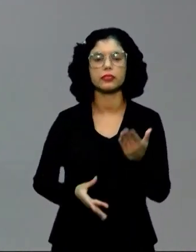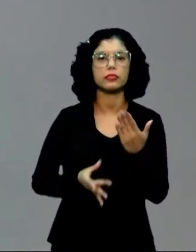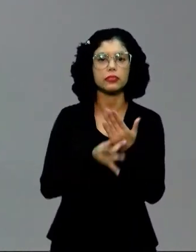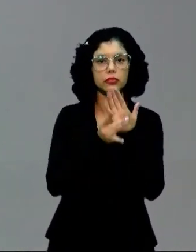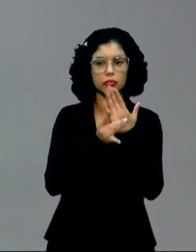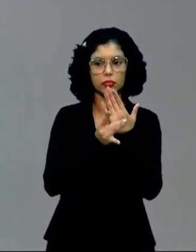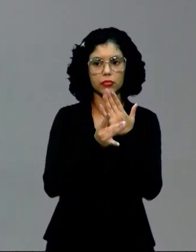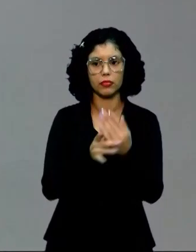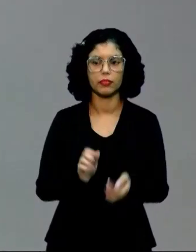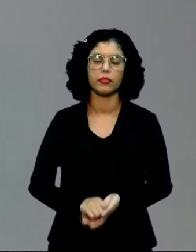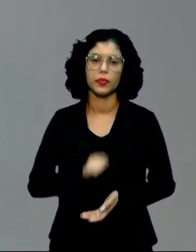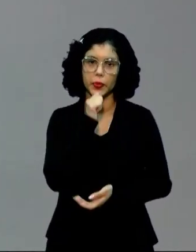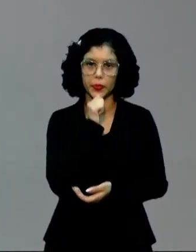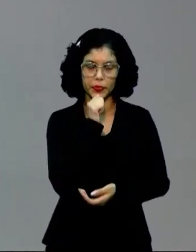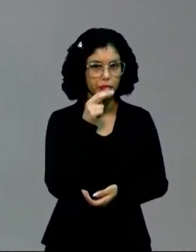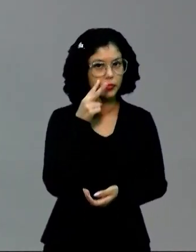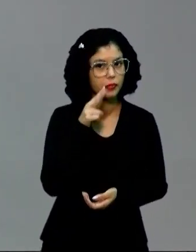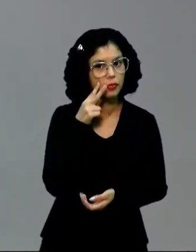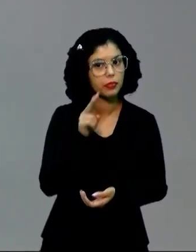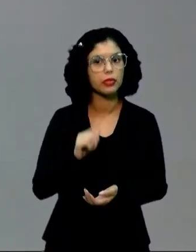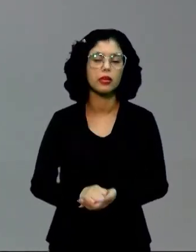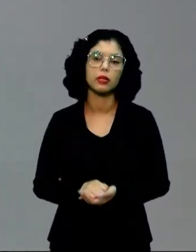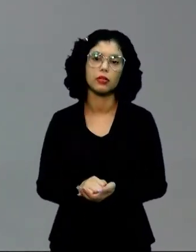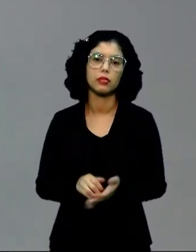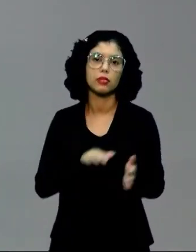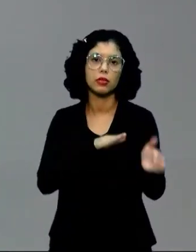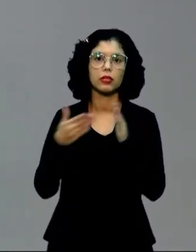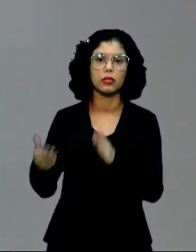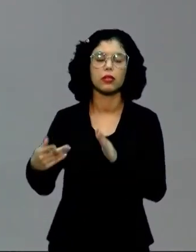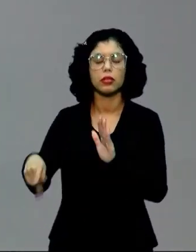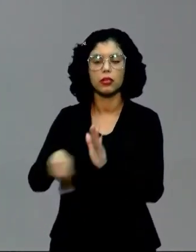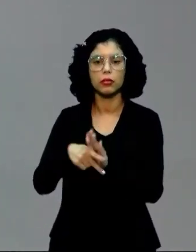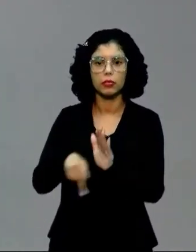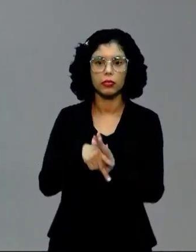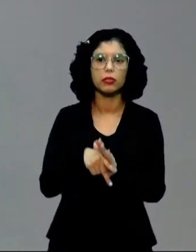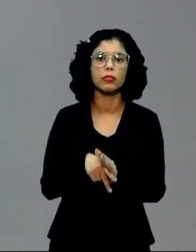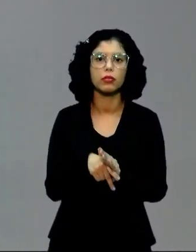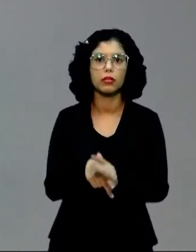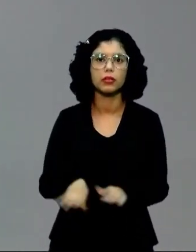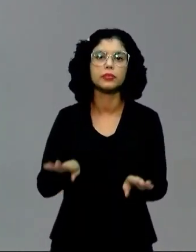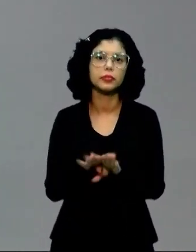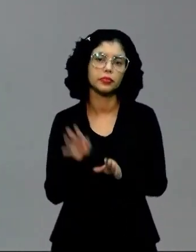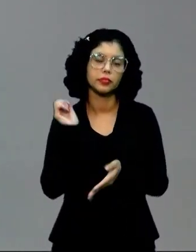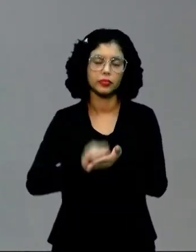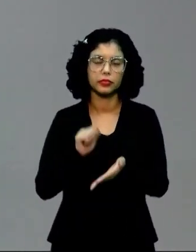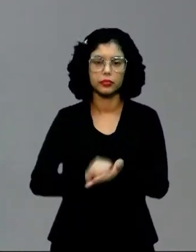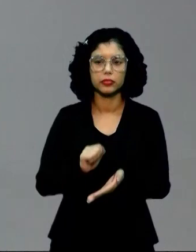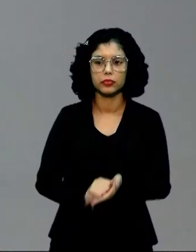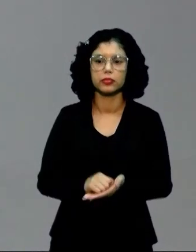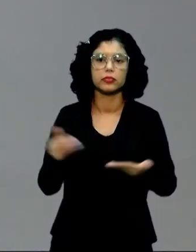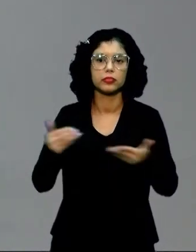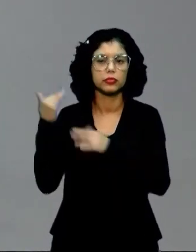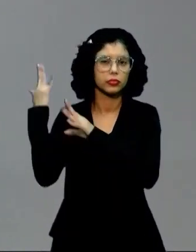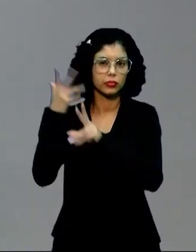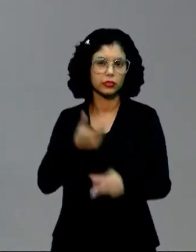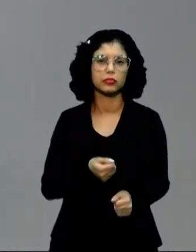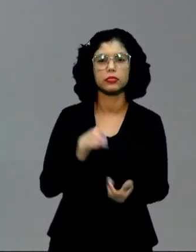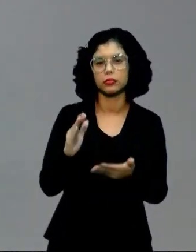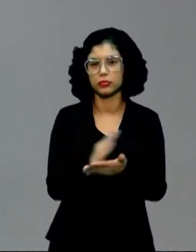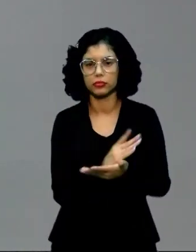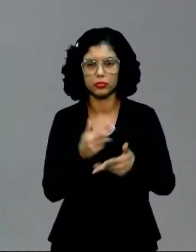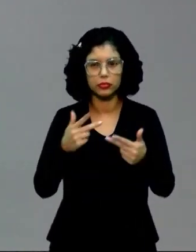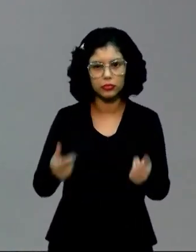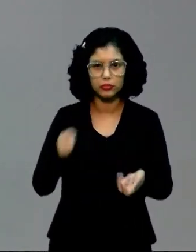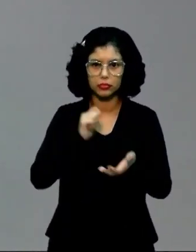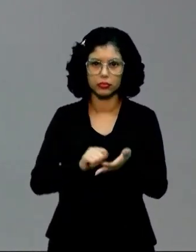realismo. Nós analisaremos agora uma parte específica desse escritor, mas antes vamos relembrar algumas obras,